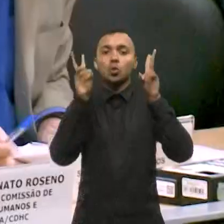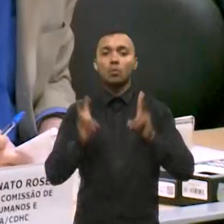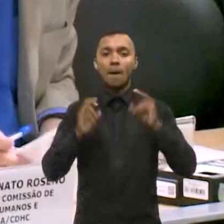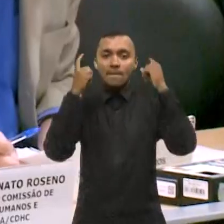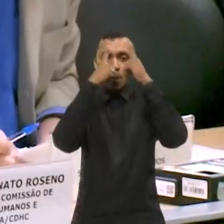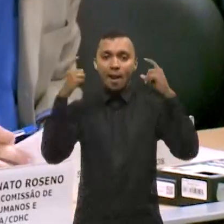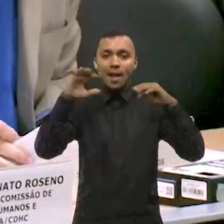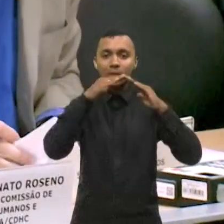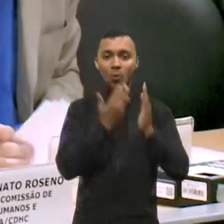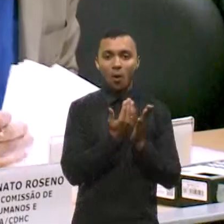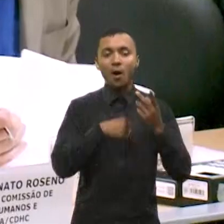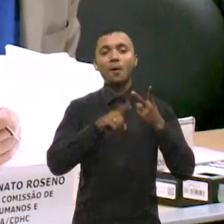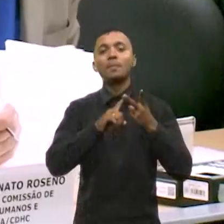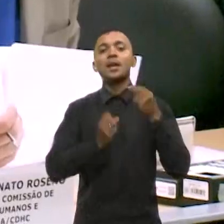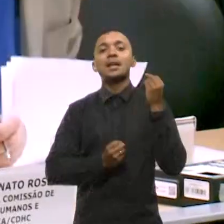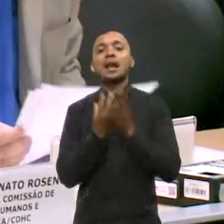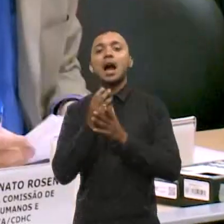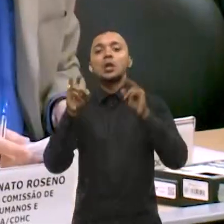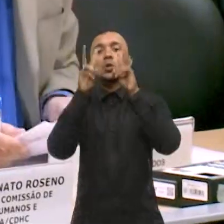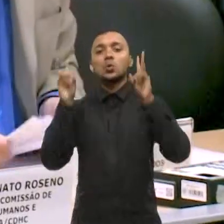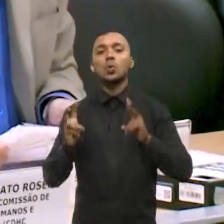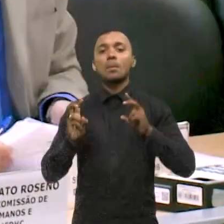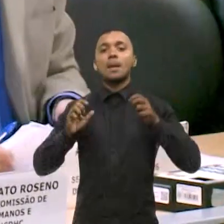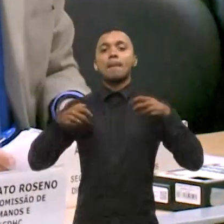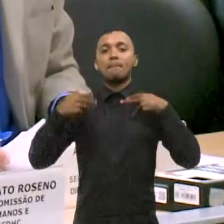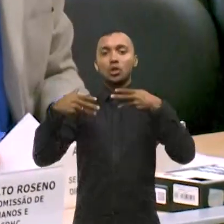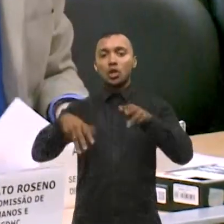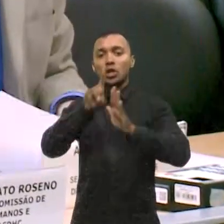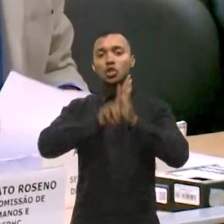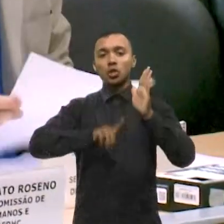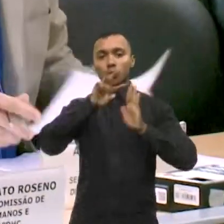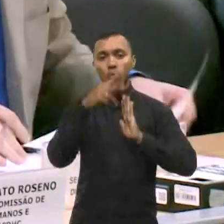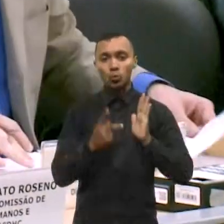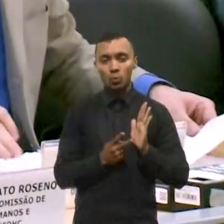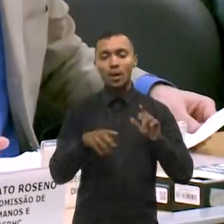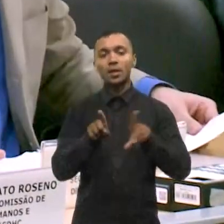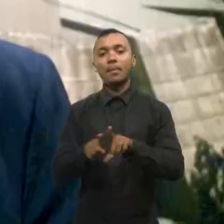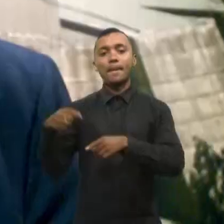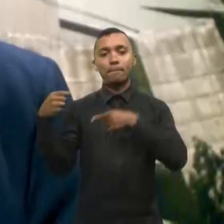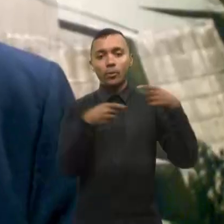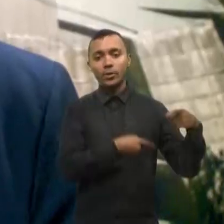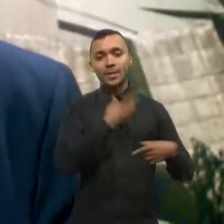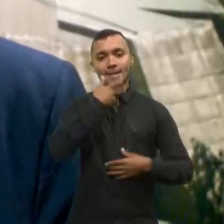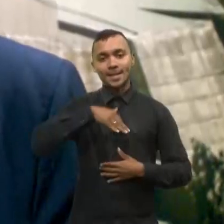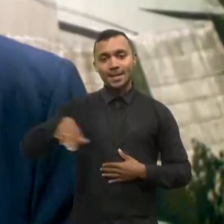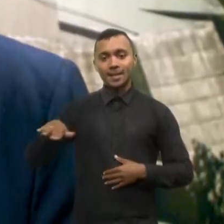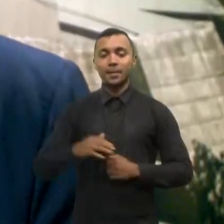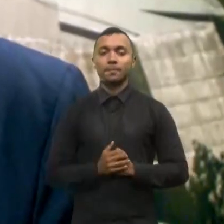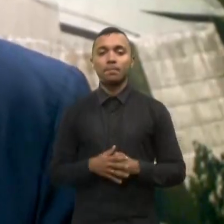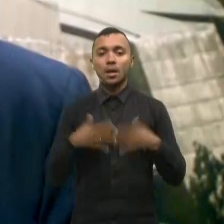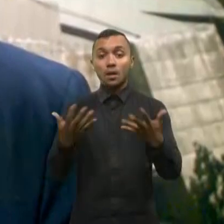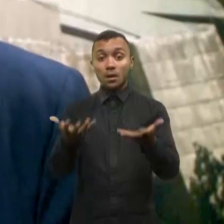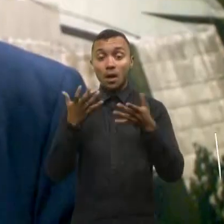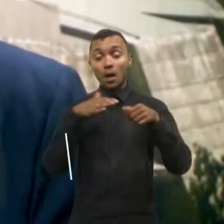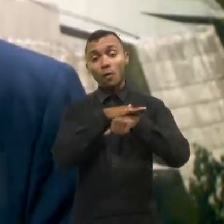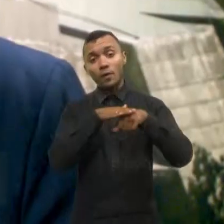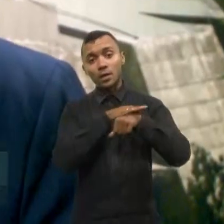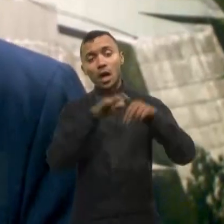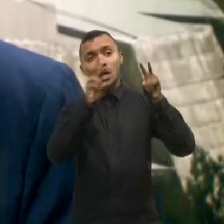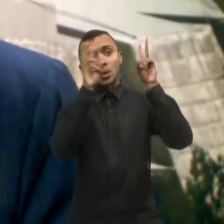a reconstrução do Ministério dos Direitos Humanos e políticas para a infância. Ela vem para discutir, né,